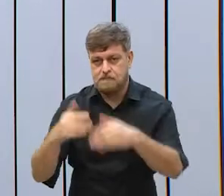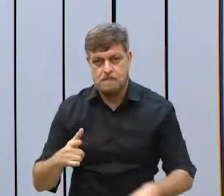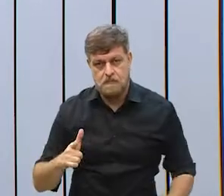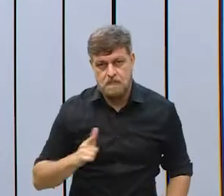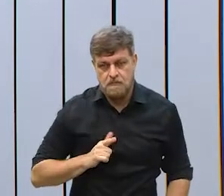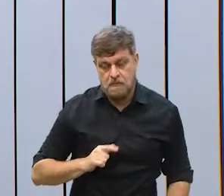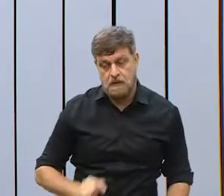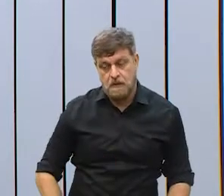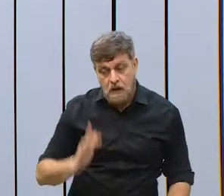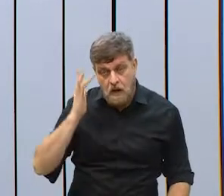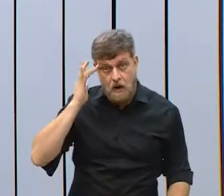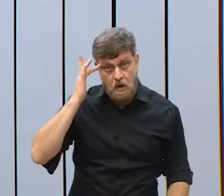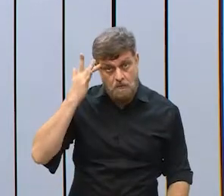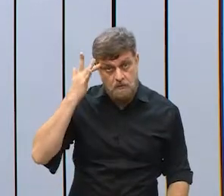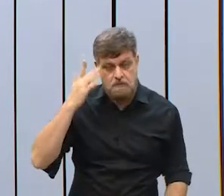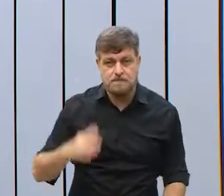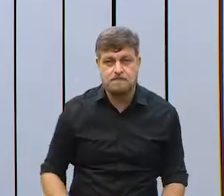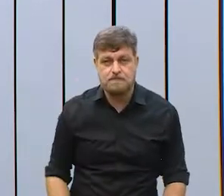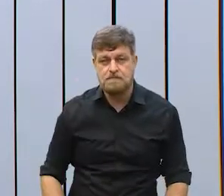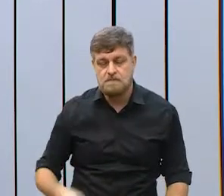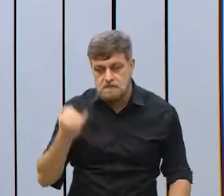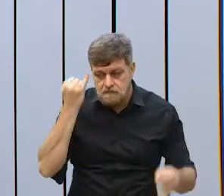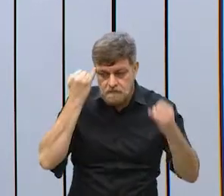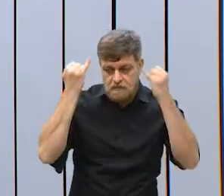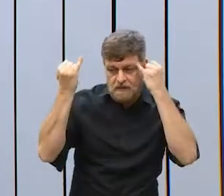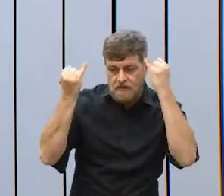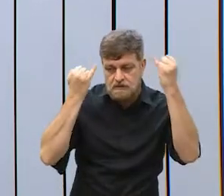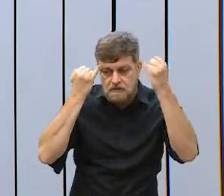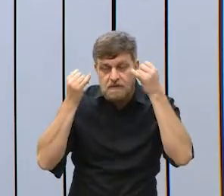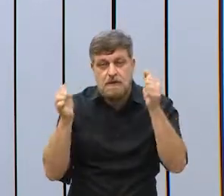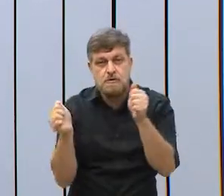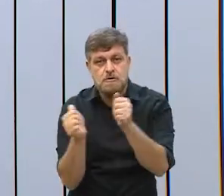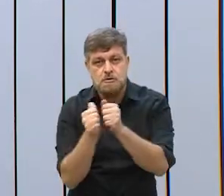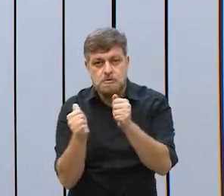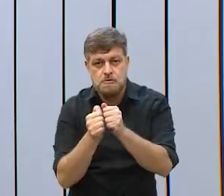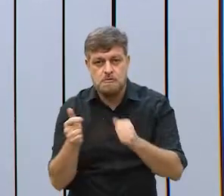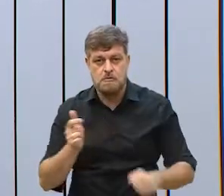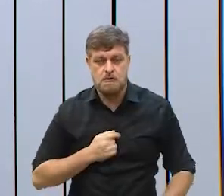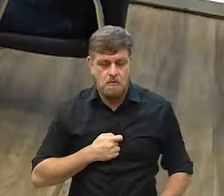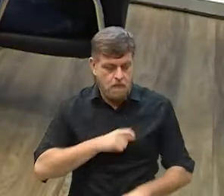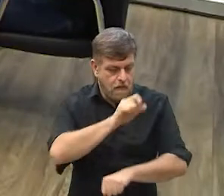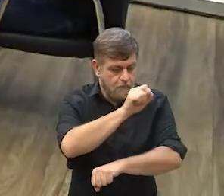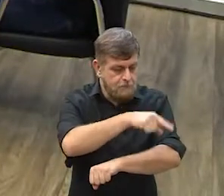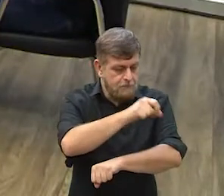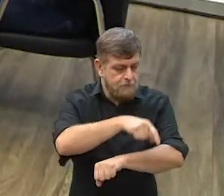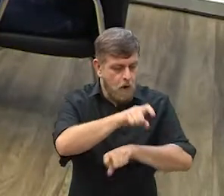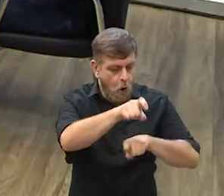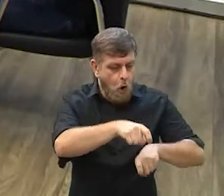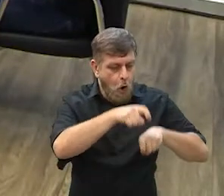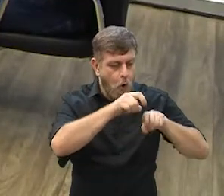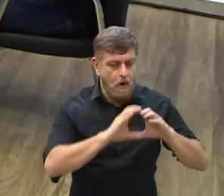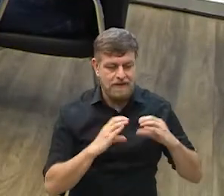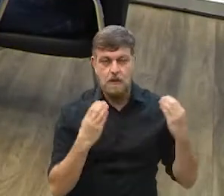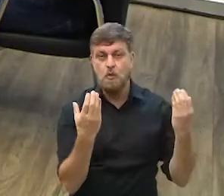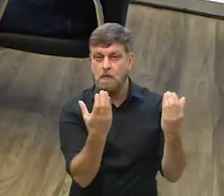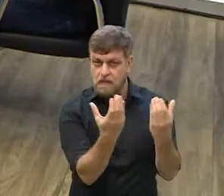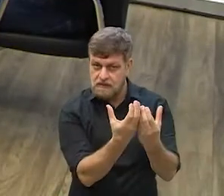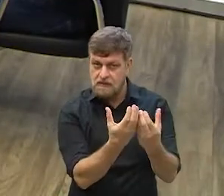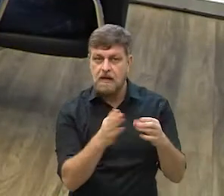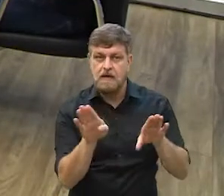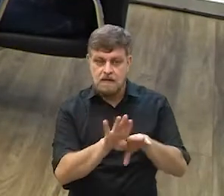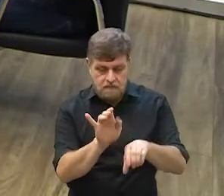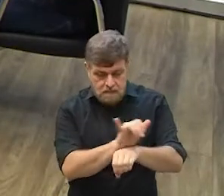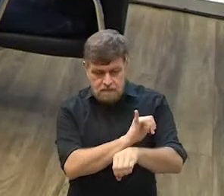eu acho que as criatividades, junto com horta comunitária é uma saída, tá? Horta